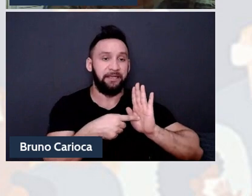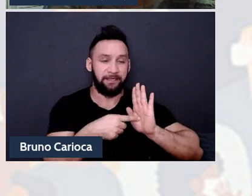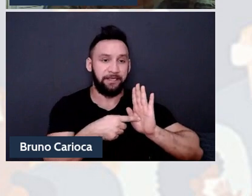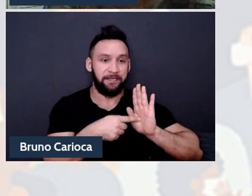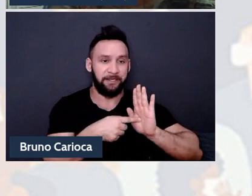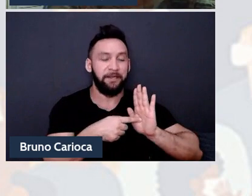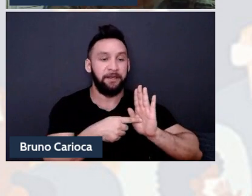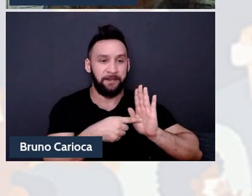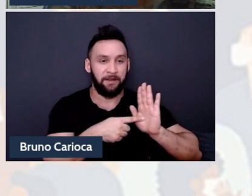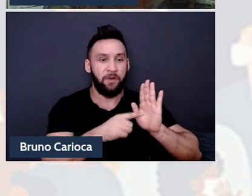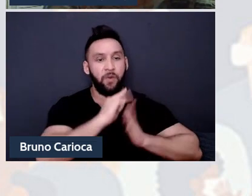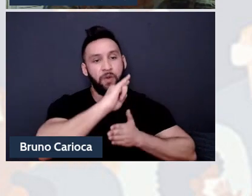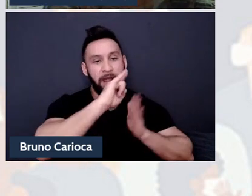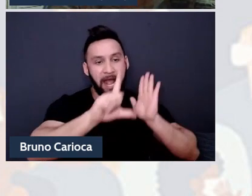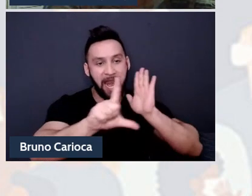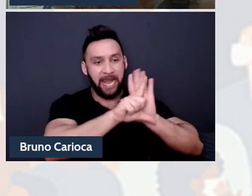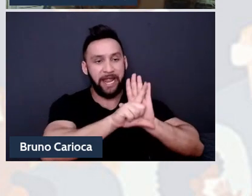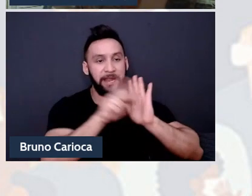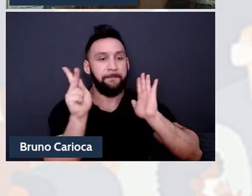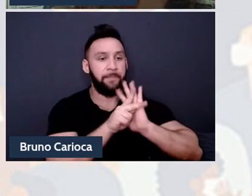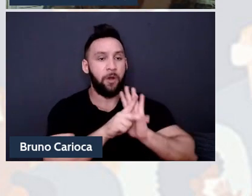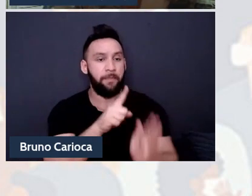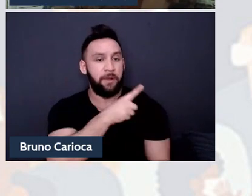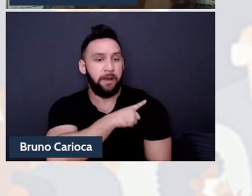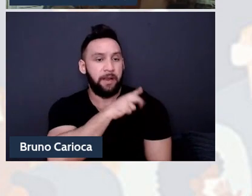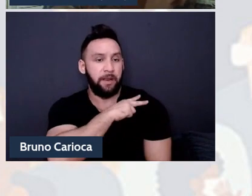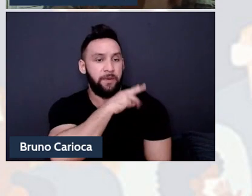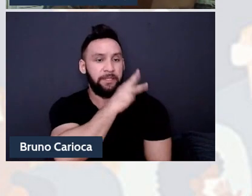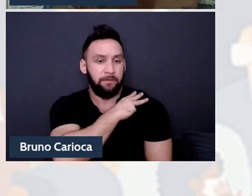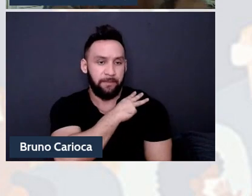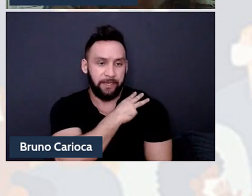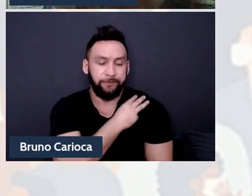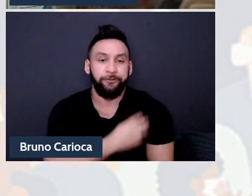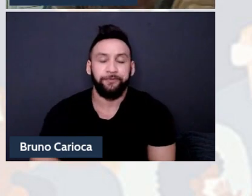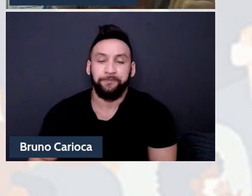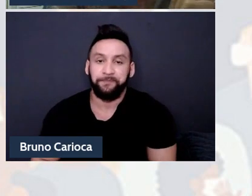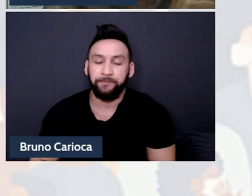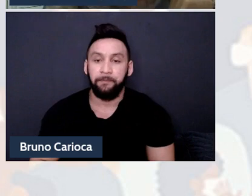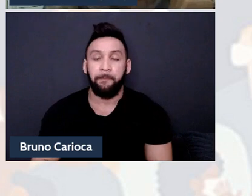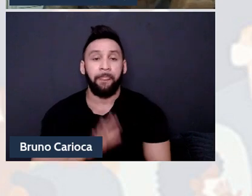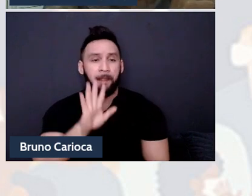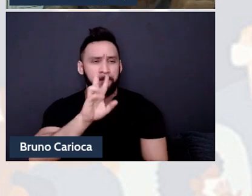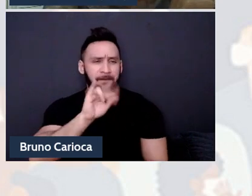encaminhando, agora eu queria só dizer uma coisa aqui antes de finalizar.